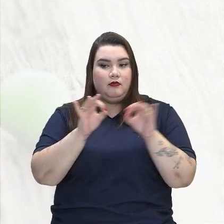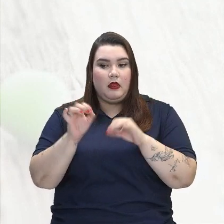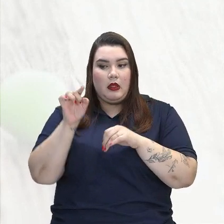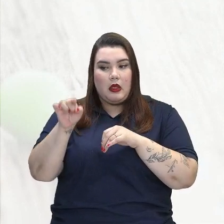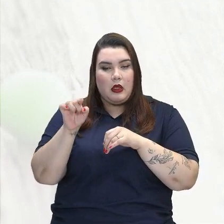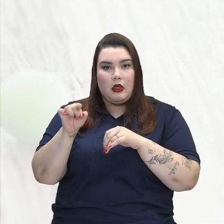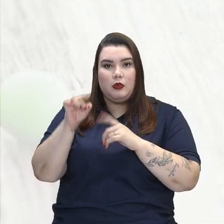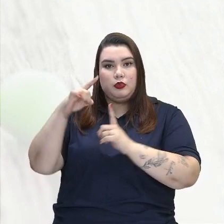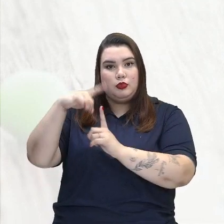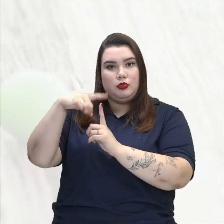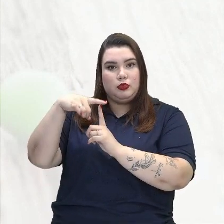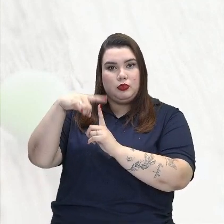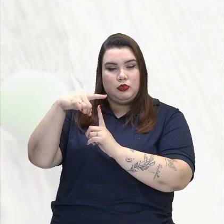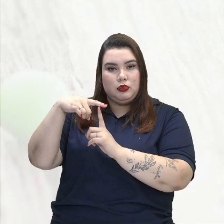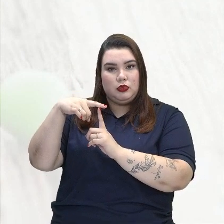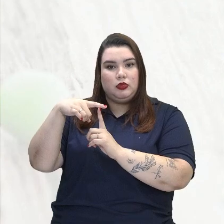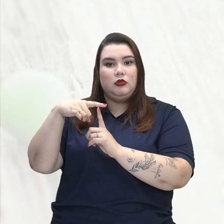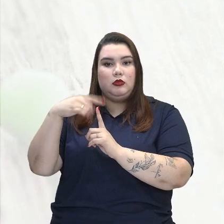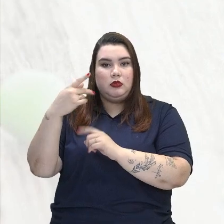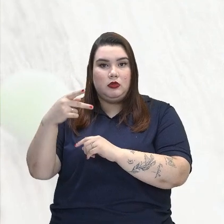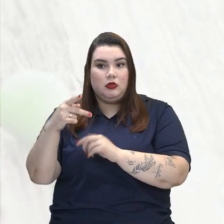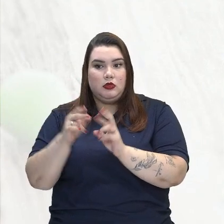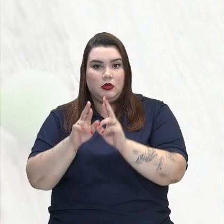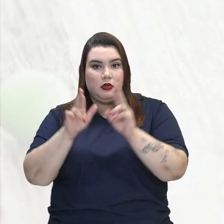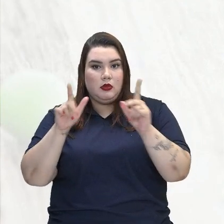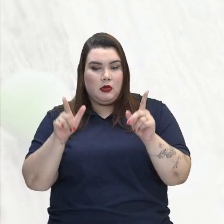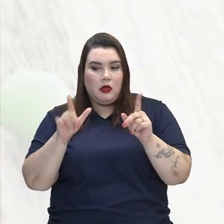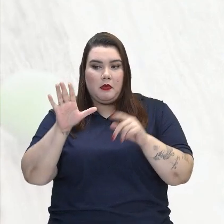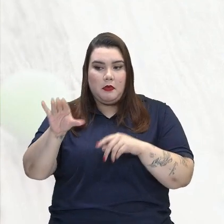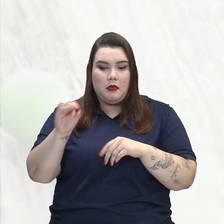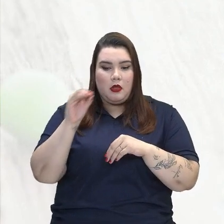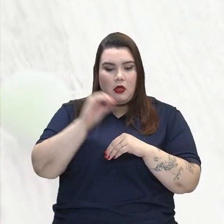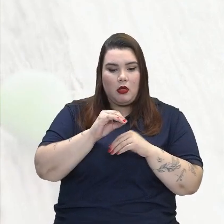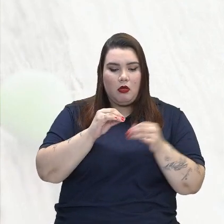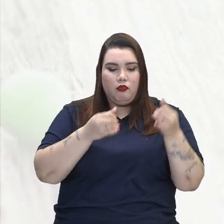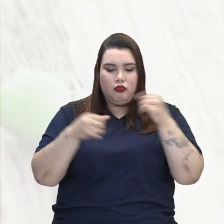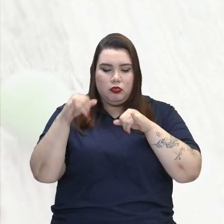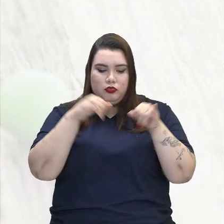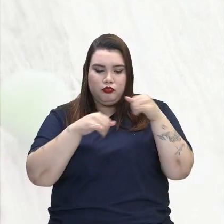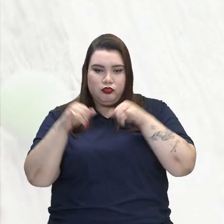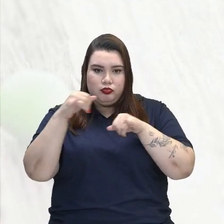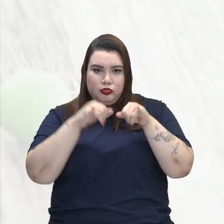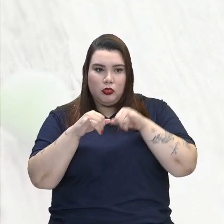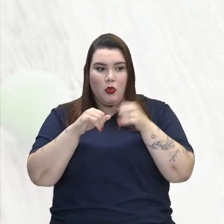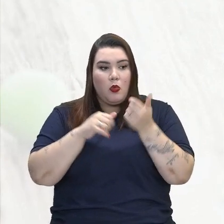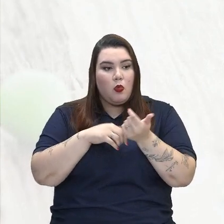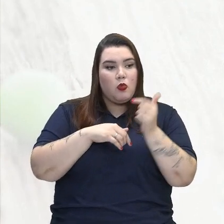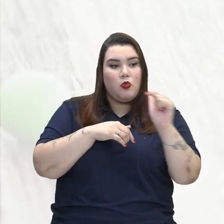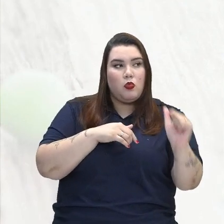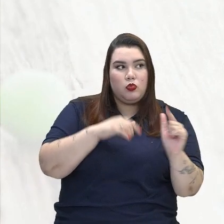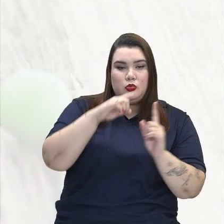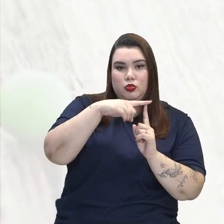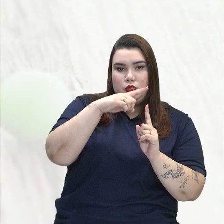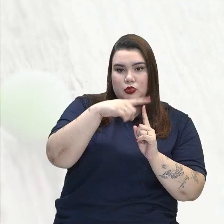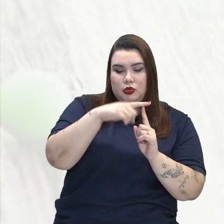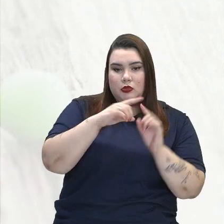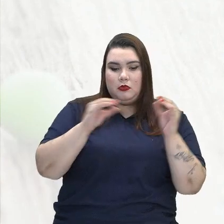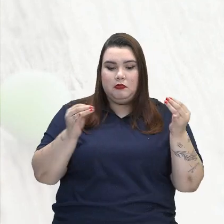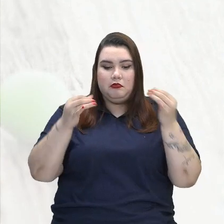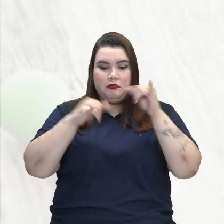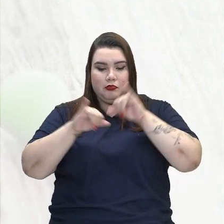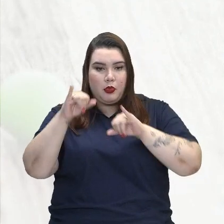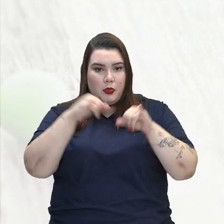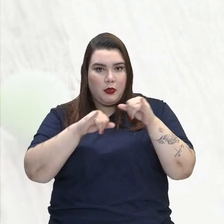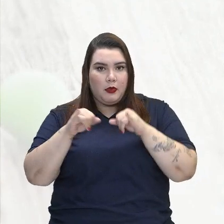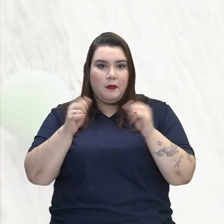dali da planta de ervilha de interesse e polinizar, ou seja, cruzar com a outra planta que ele tinha interesse